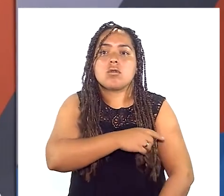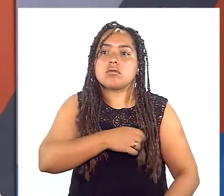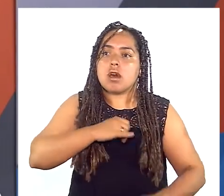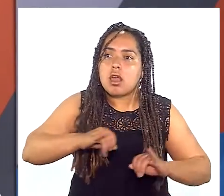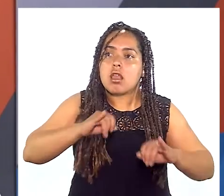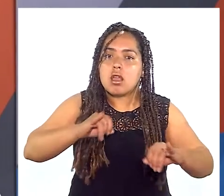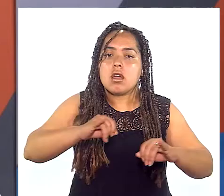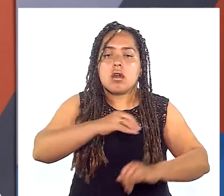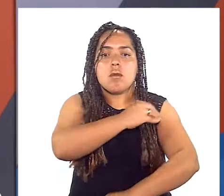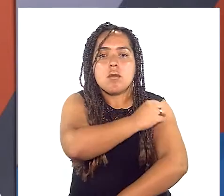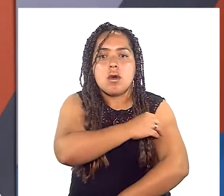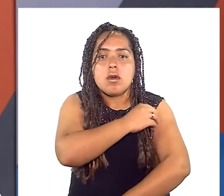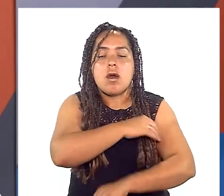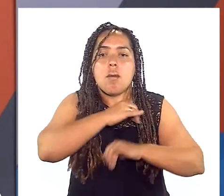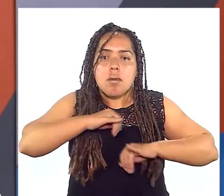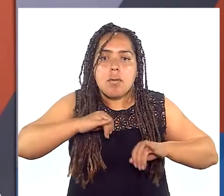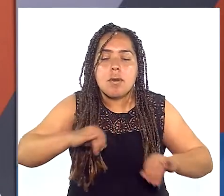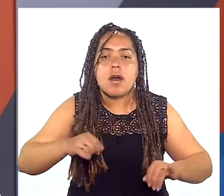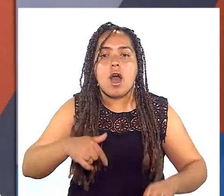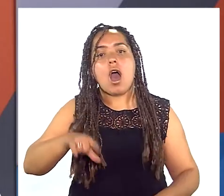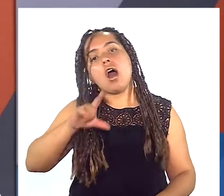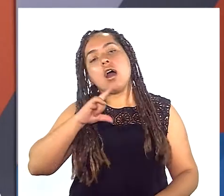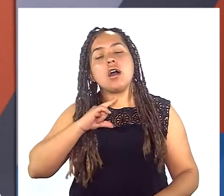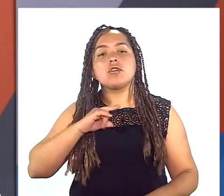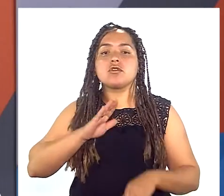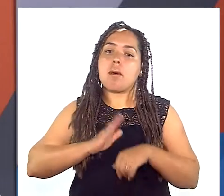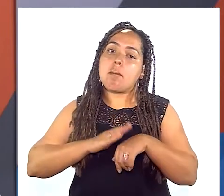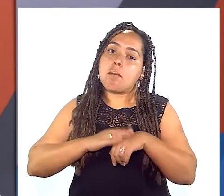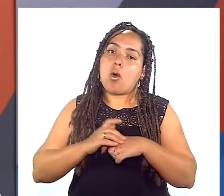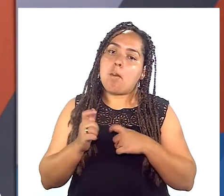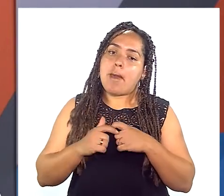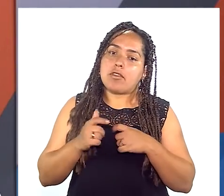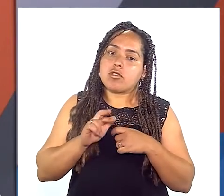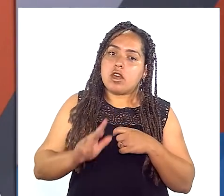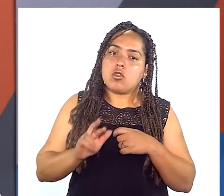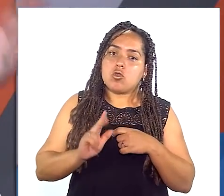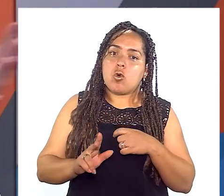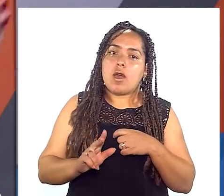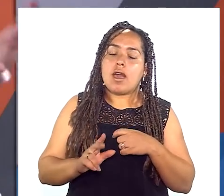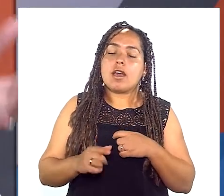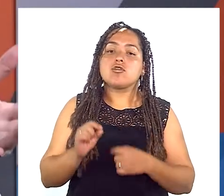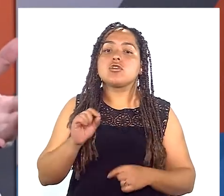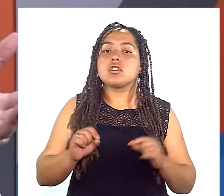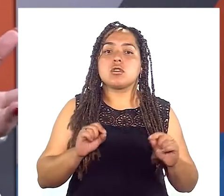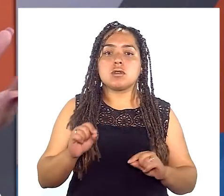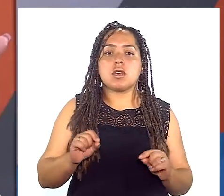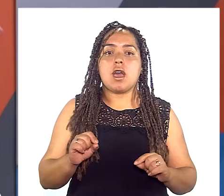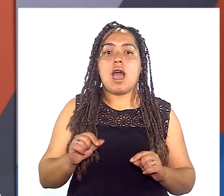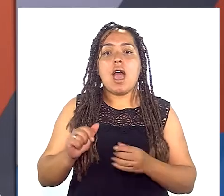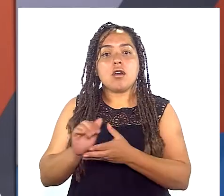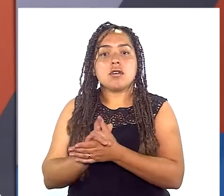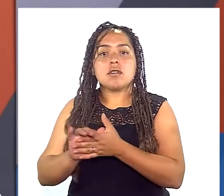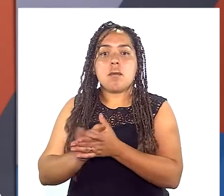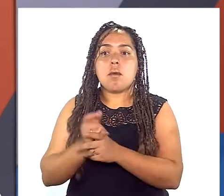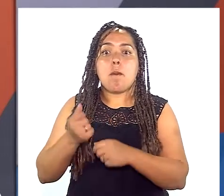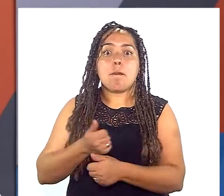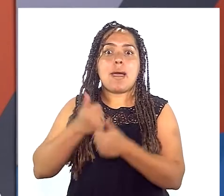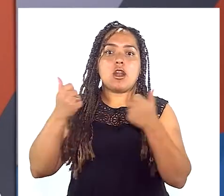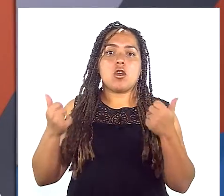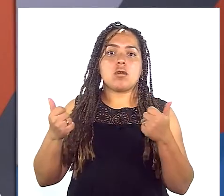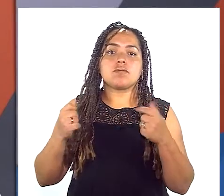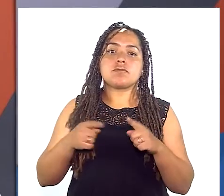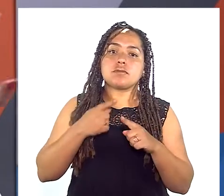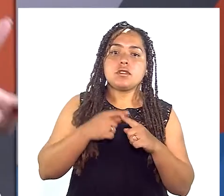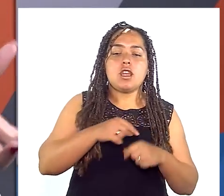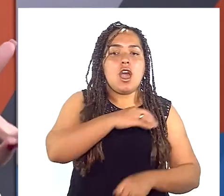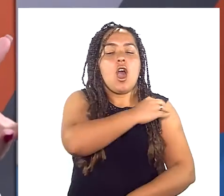tenho ouvido é justamente o contrário, passe álcool gel. Quer dizer, eu também, originalmente, mas assim, não sou médica, né, tinha uma sensação de